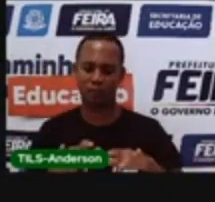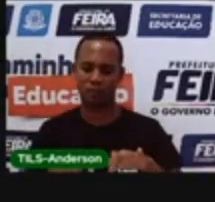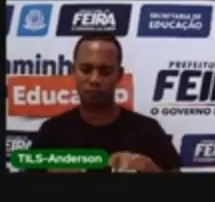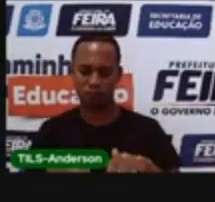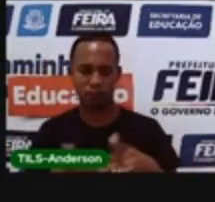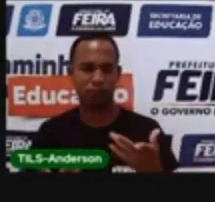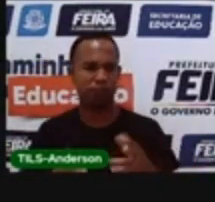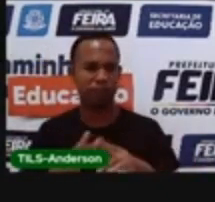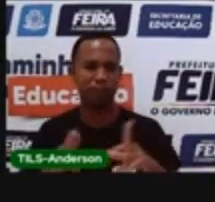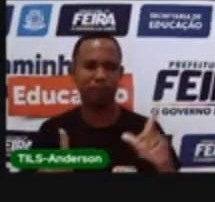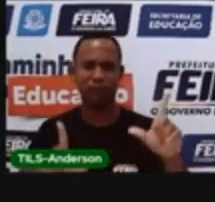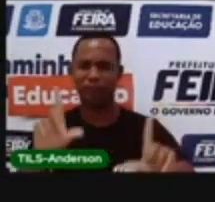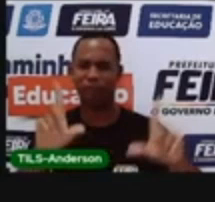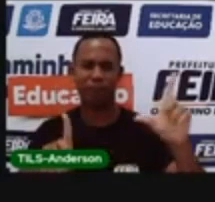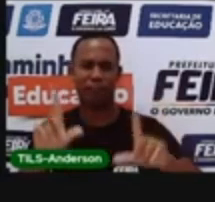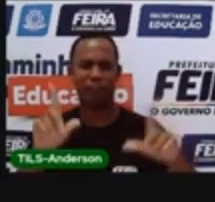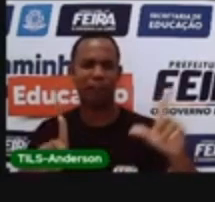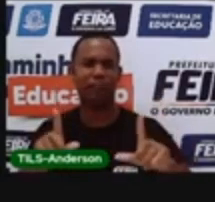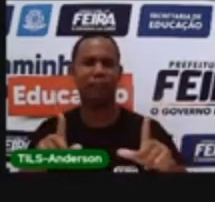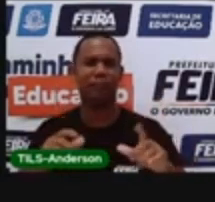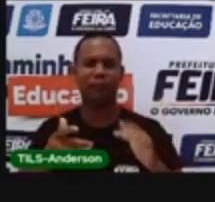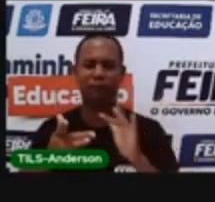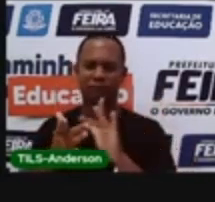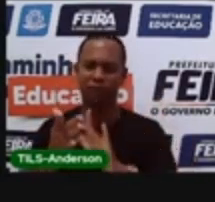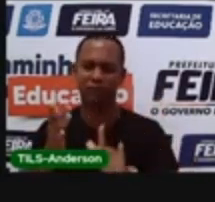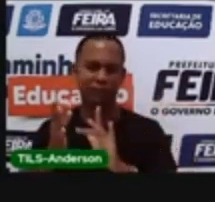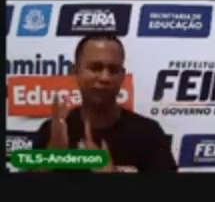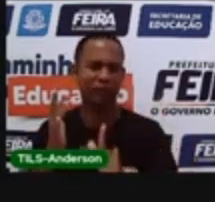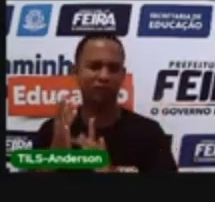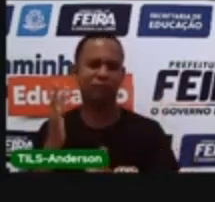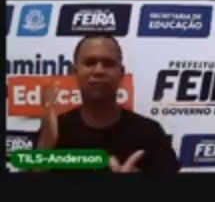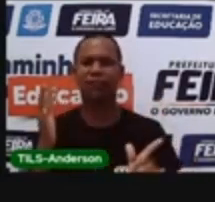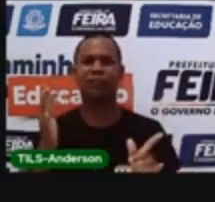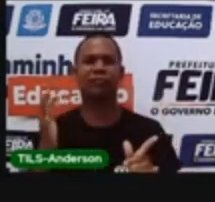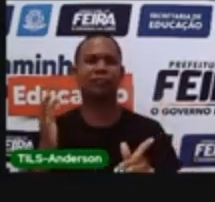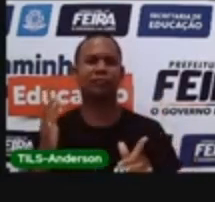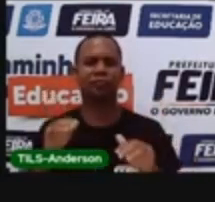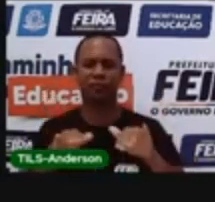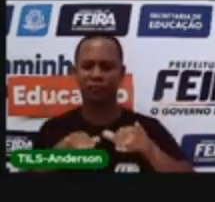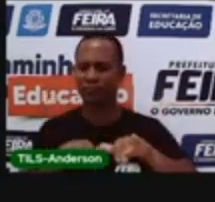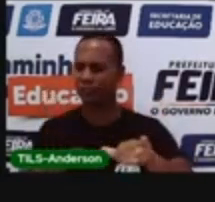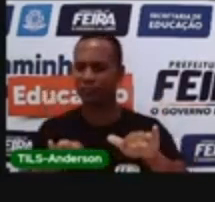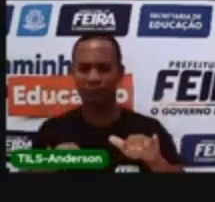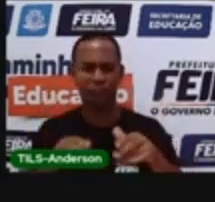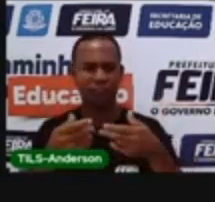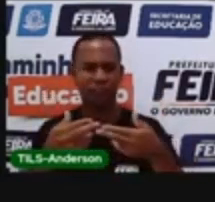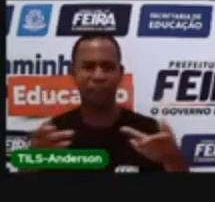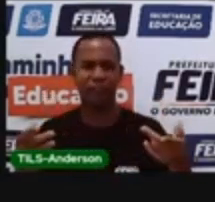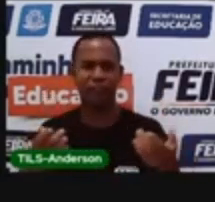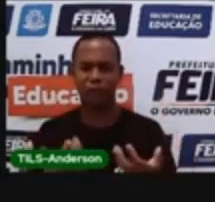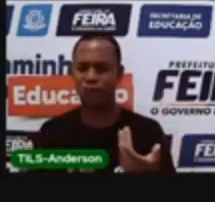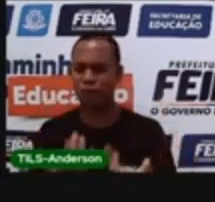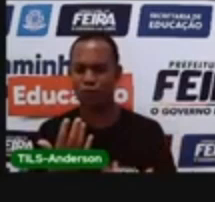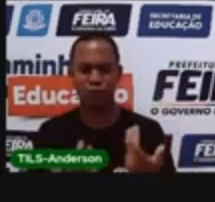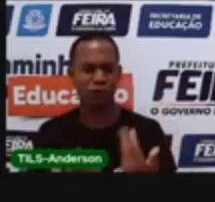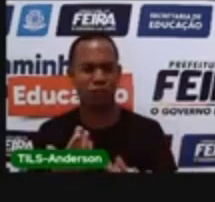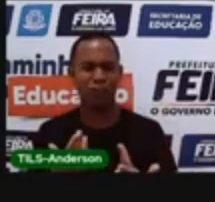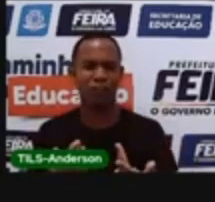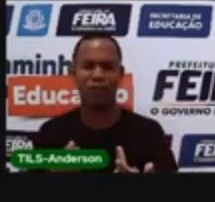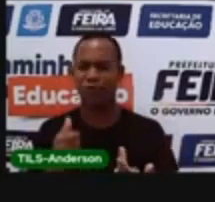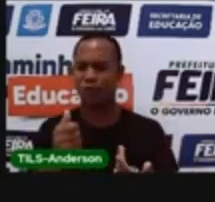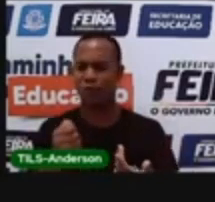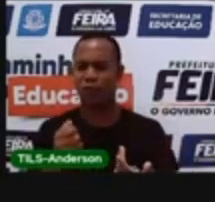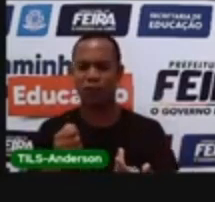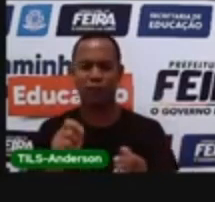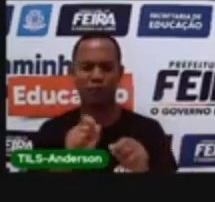costurar, TV, DVD, micro-ondas que esquenta a comida. O fogão, ele é elétrico, a gente não precisa